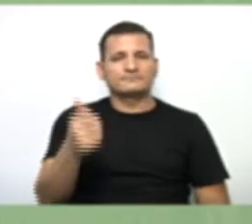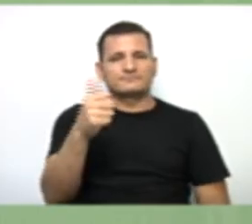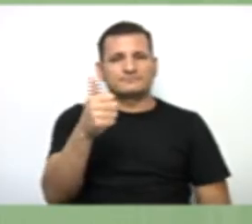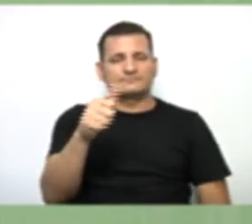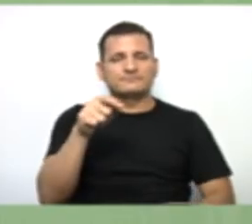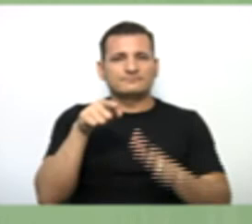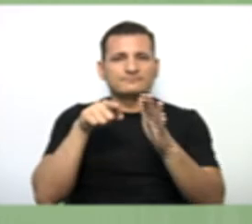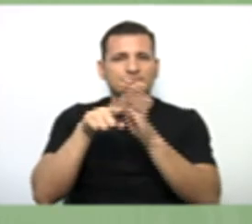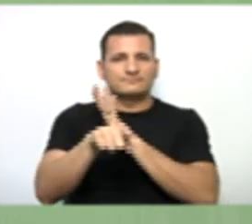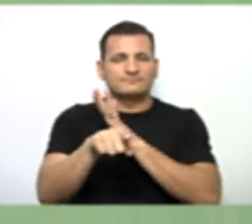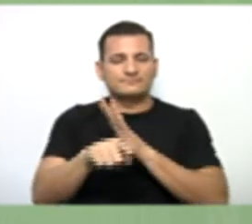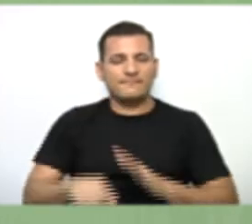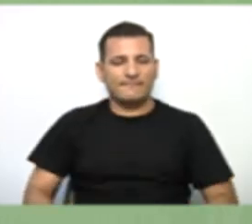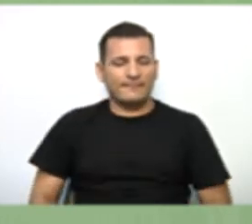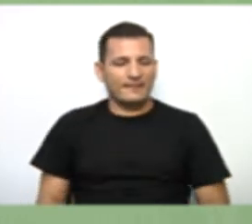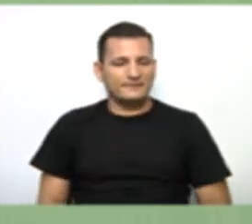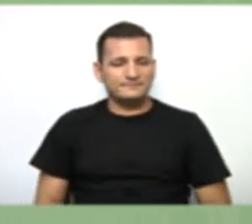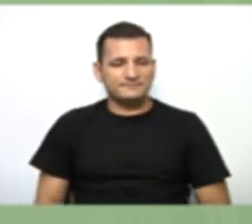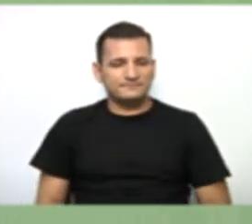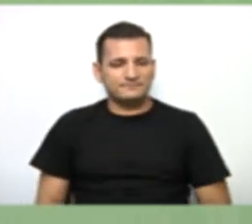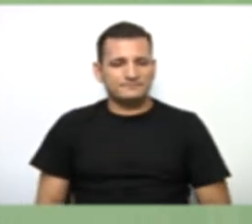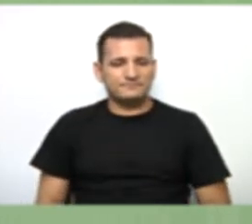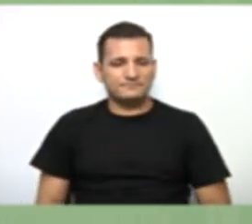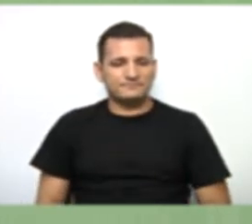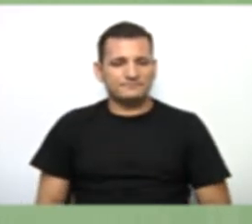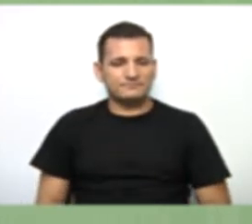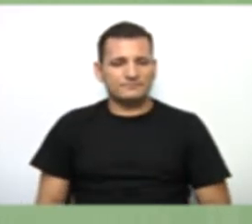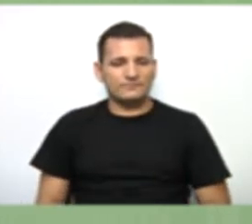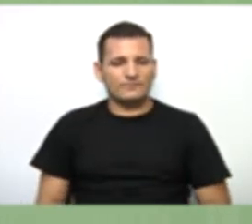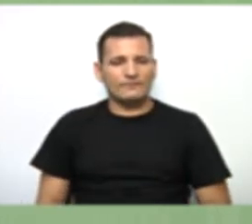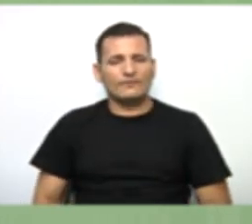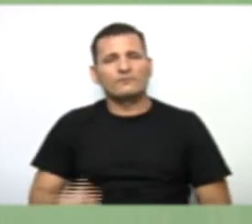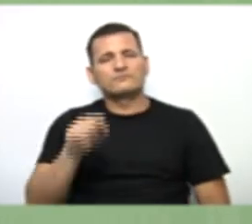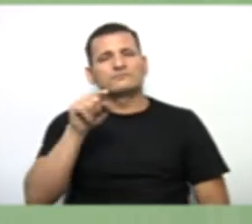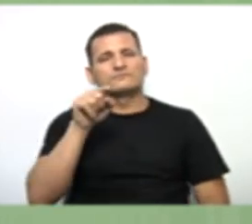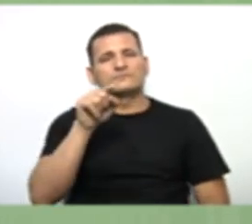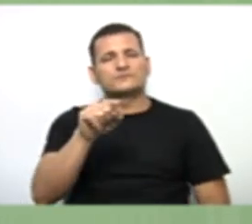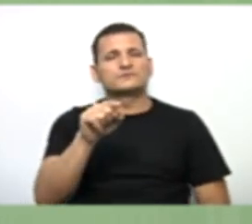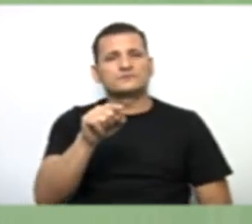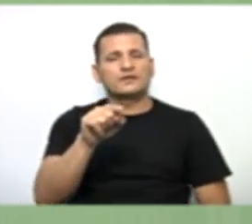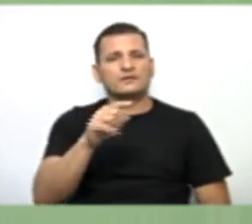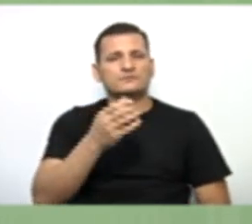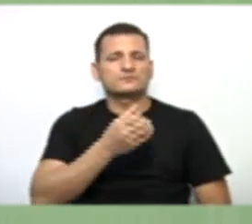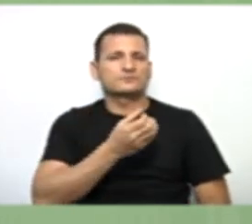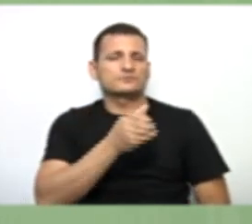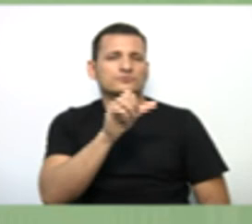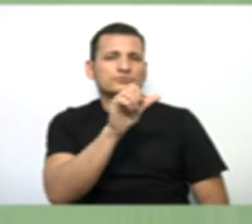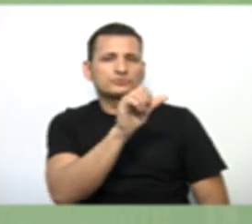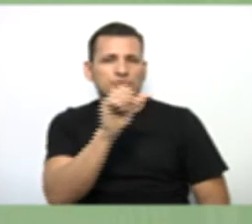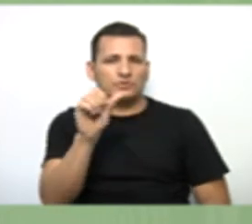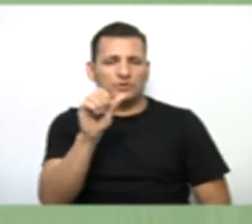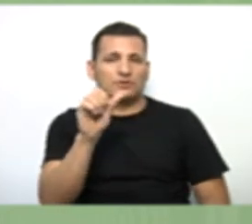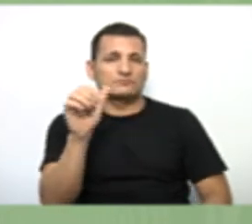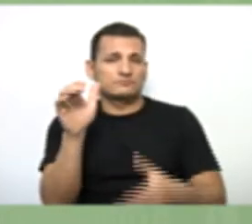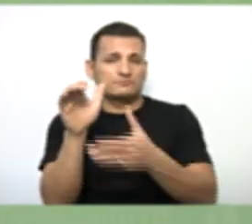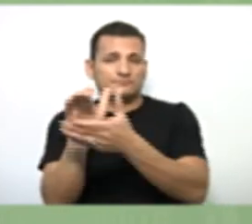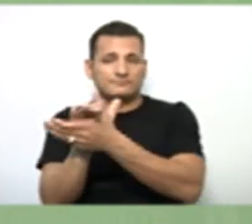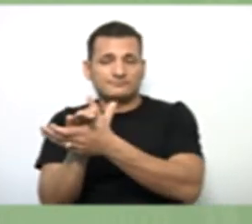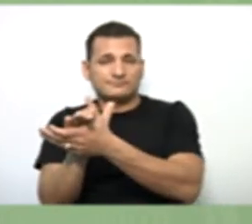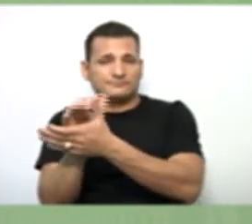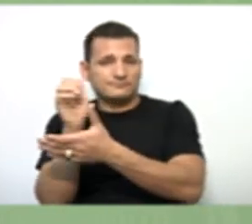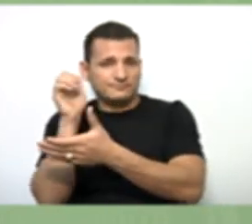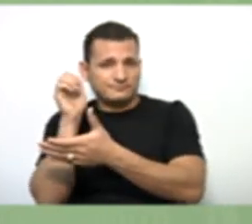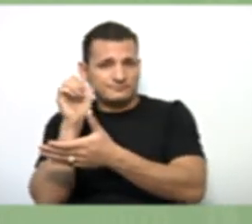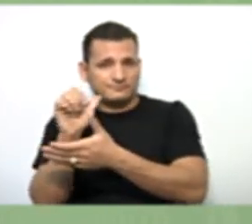11ª, olha aí, 11ª questão. O que você é da sogra da mulher do seu irmão? O que você é